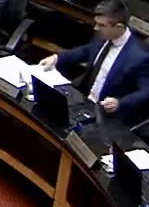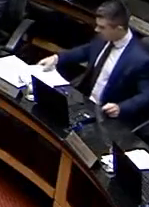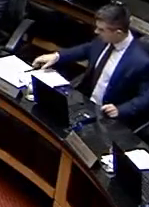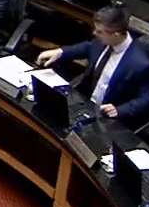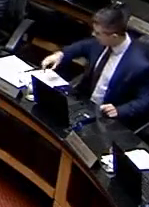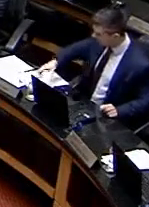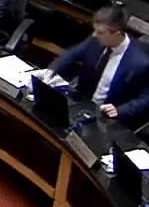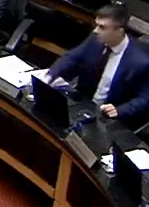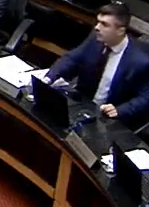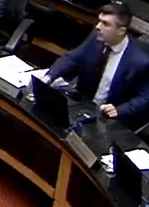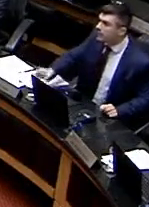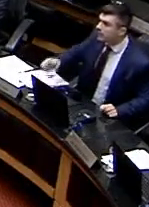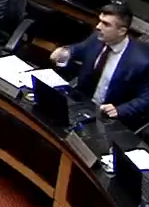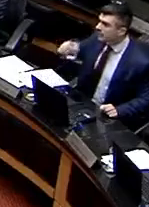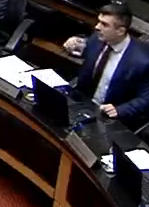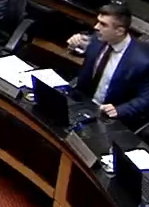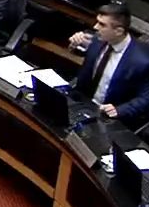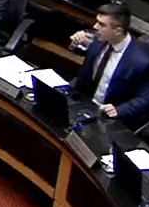ele ficou